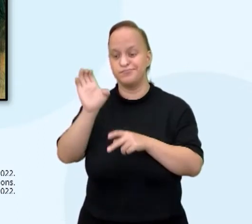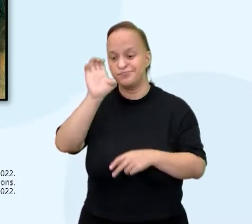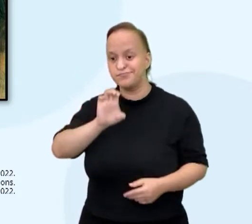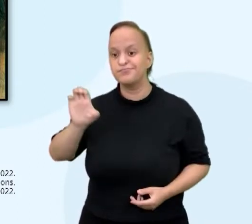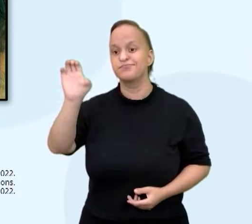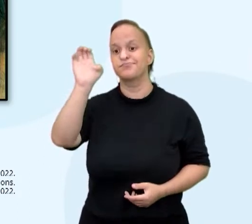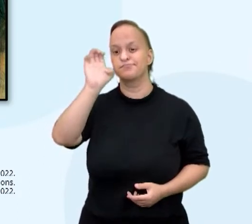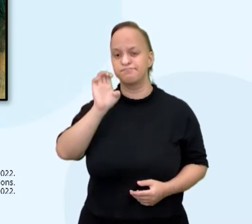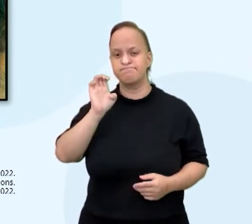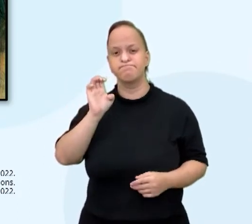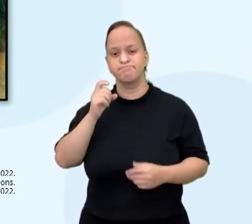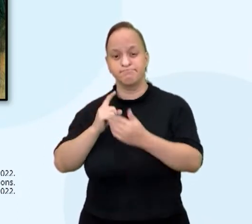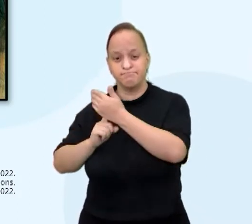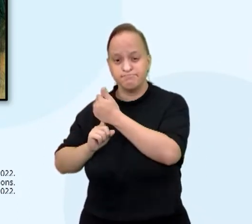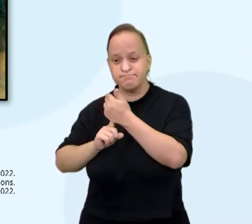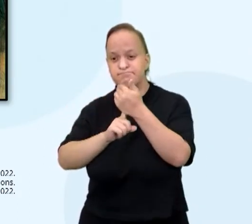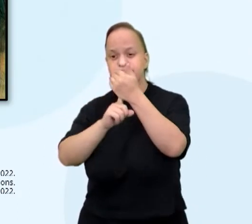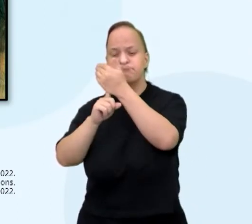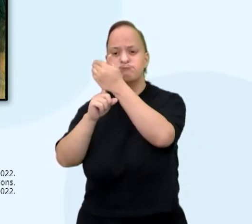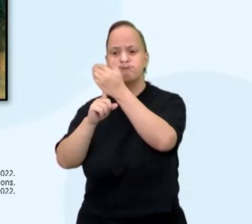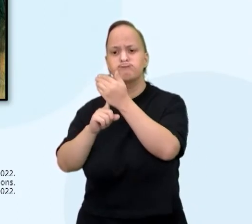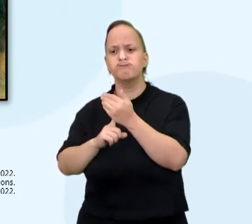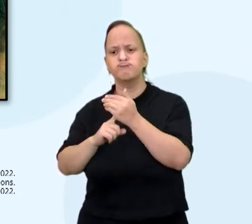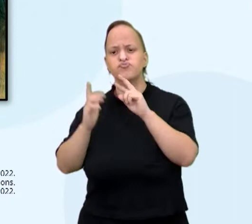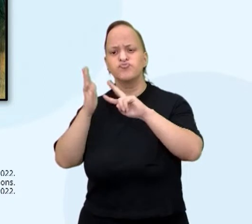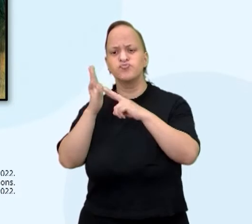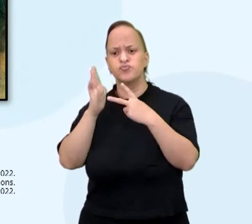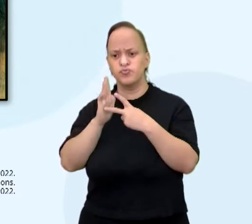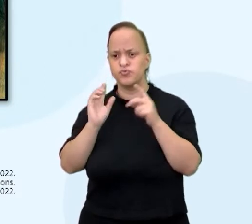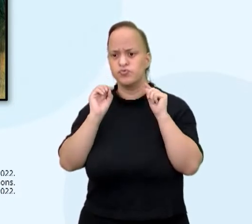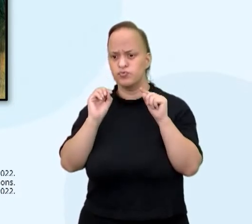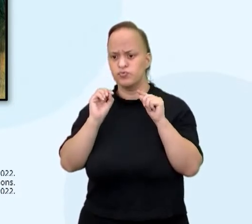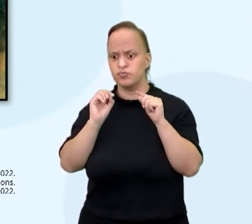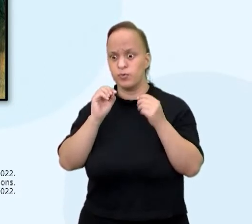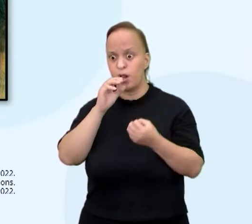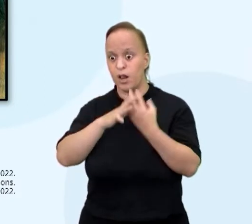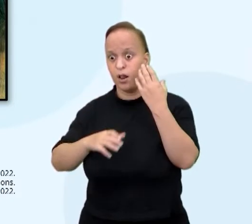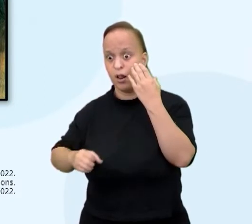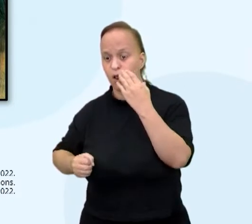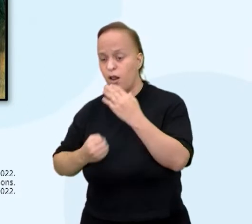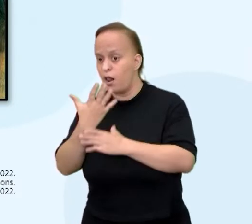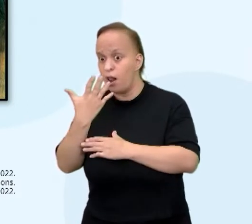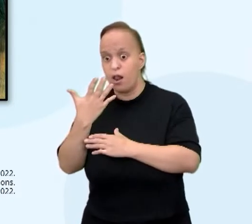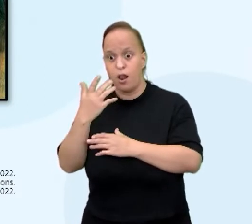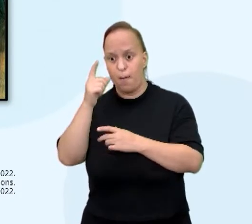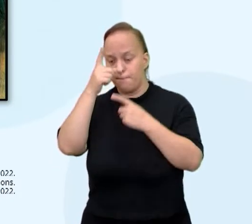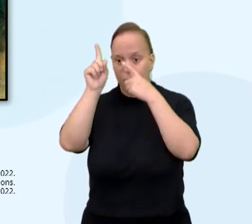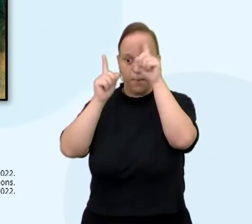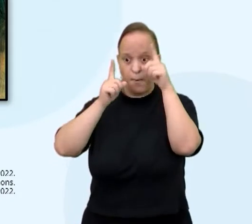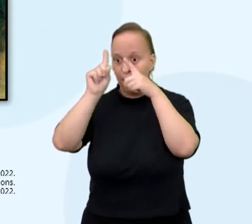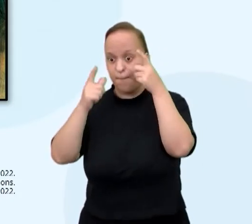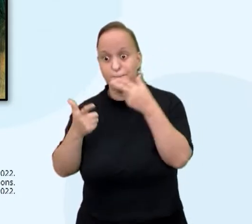vista tecnológico, a Belle Époque é caracterizada como o período onde surgiram as grandes invenções que mudaram o